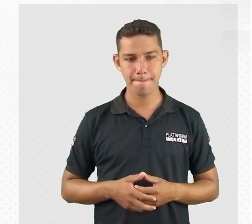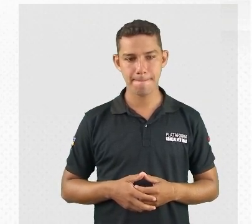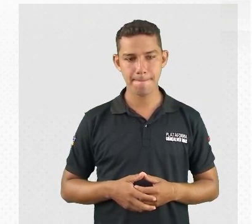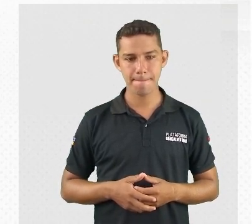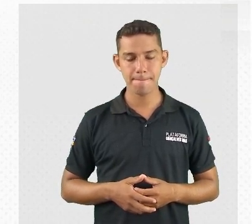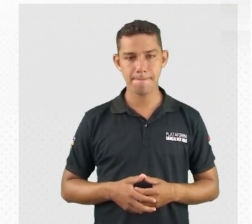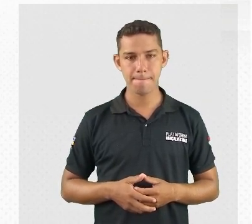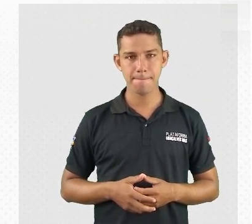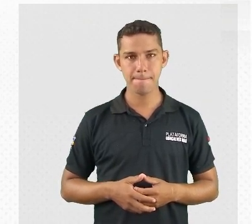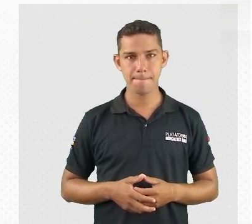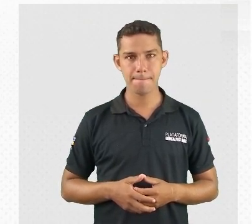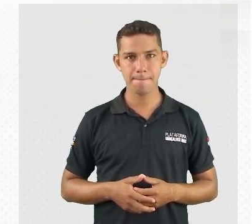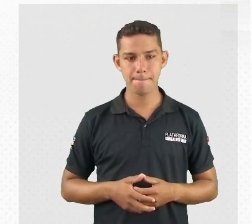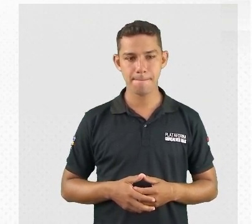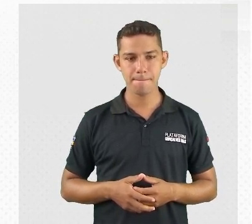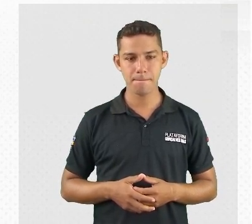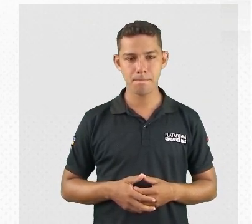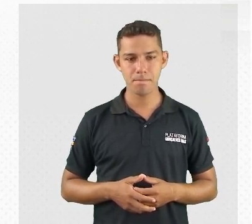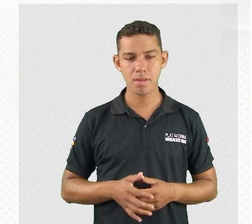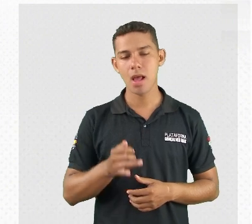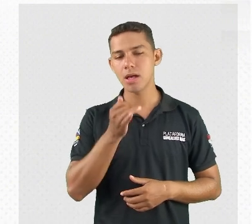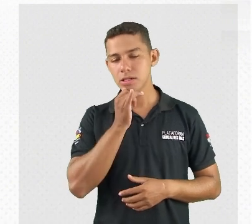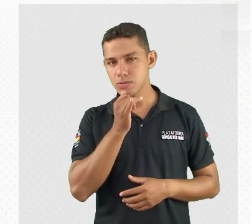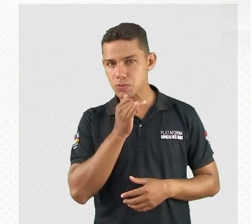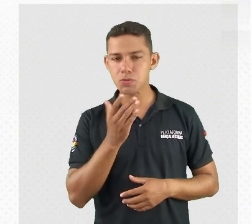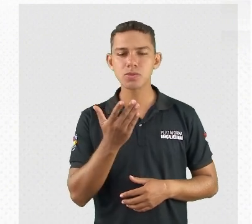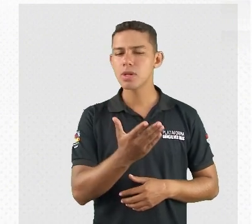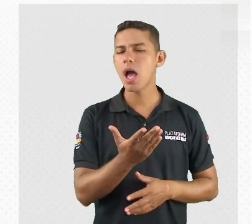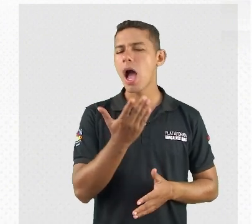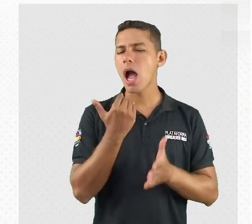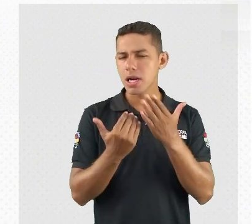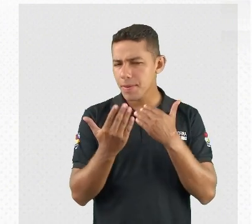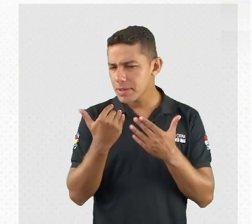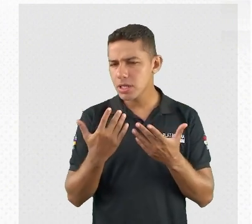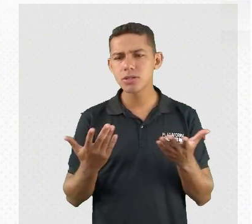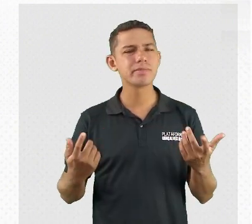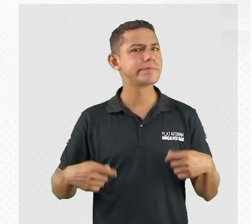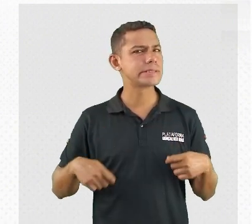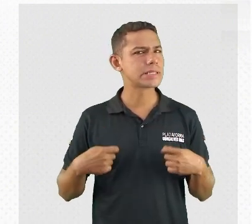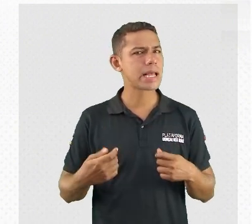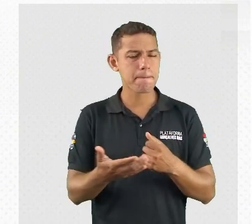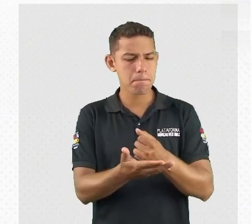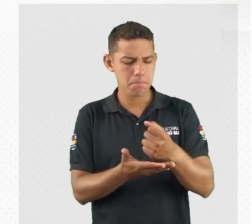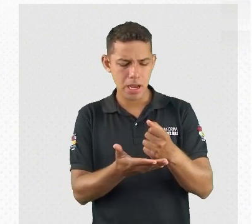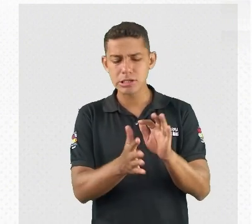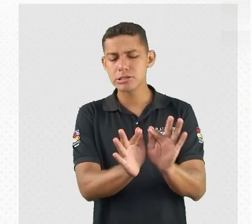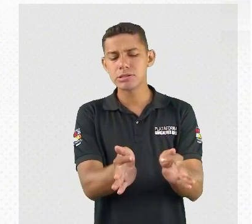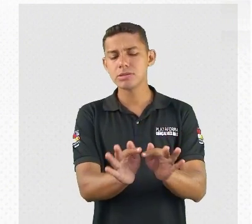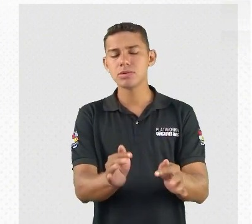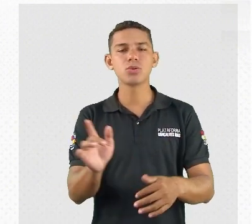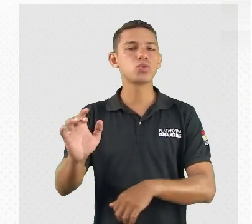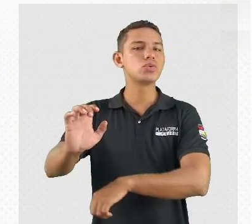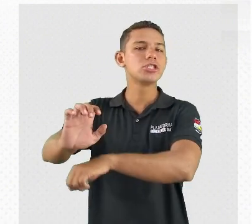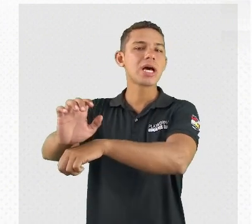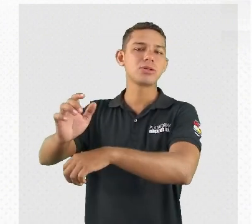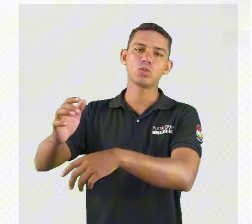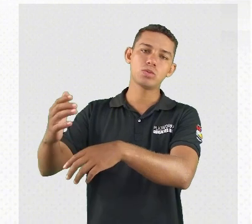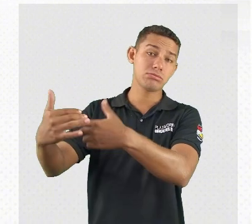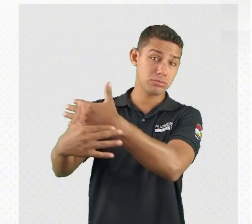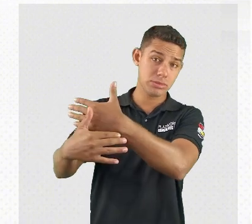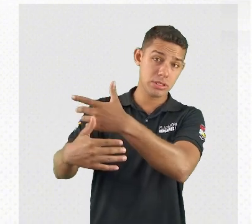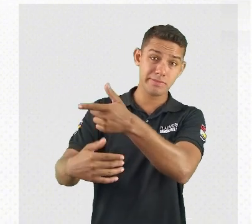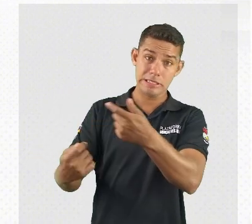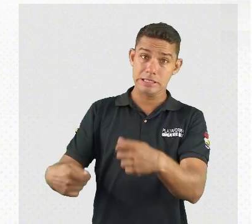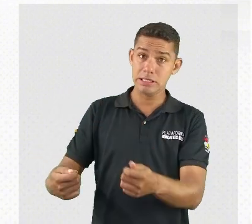Ou seja, a alimentação, né? Quais são essas necessidades básicas que o Estado, a cidade,